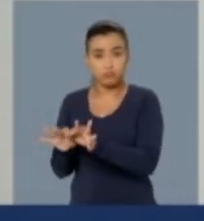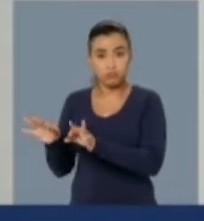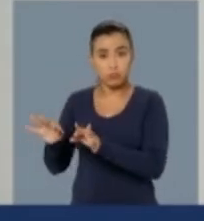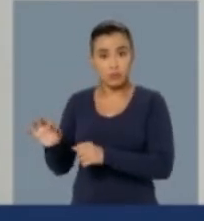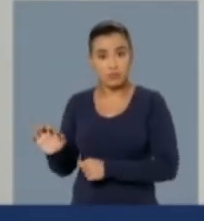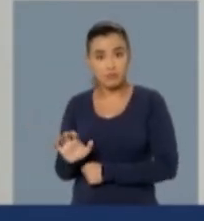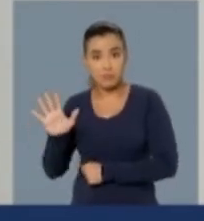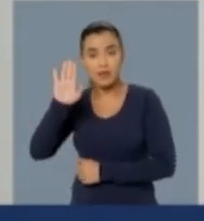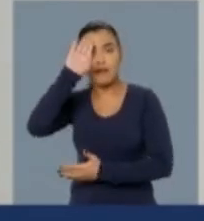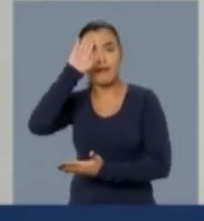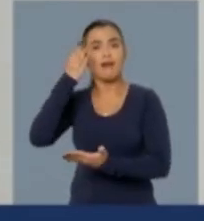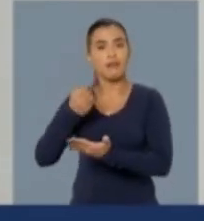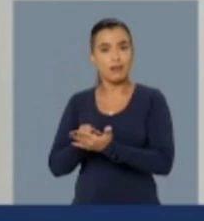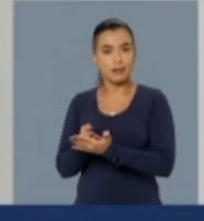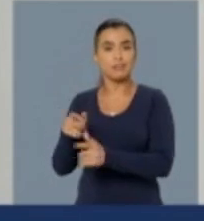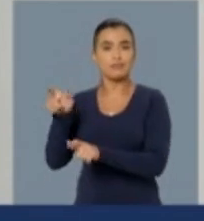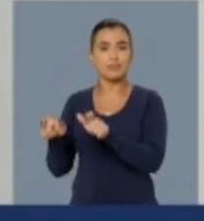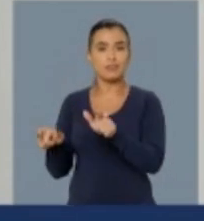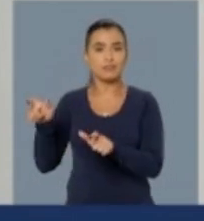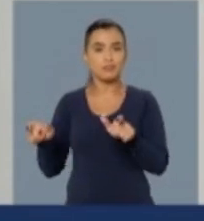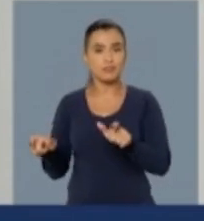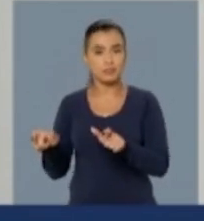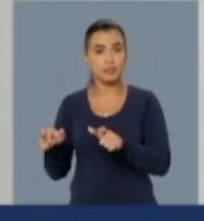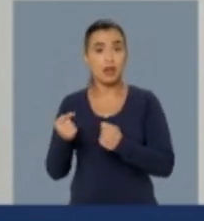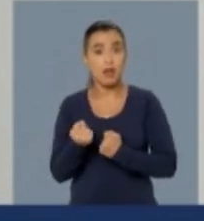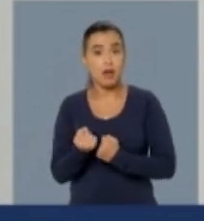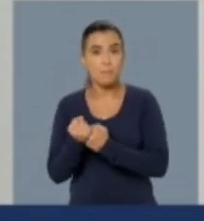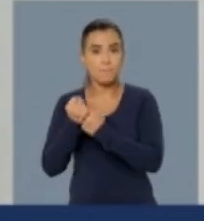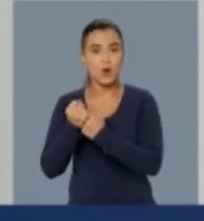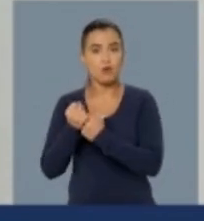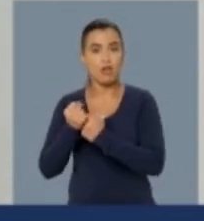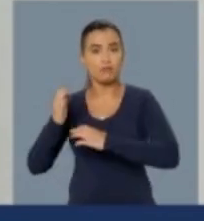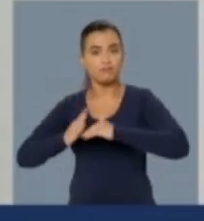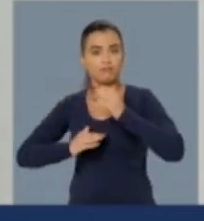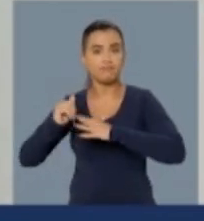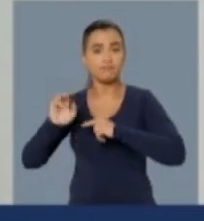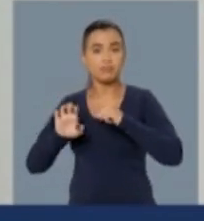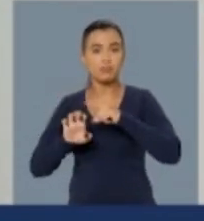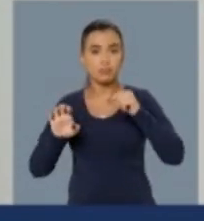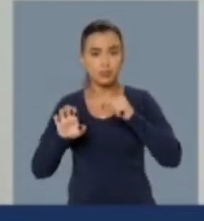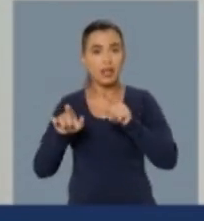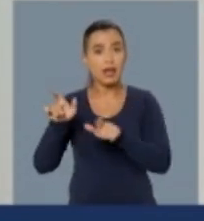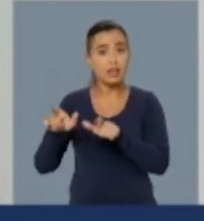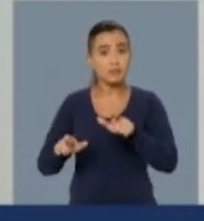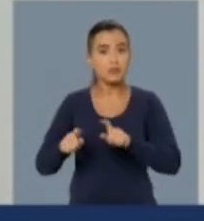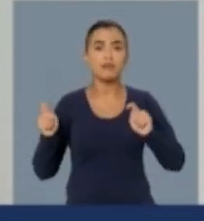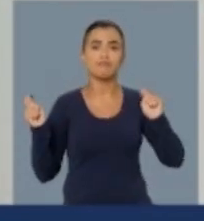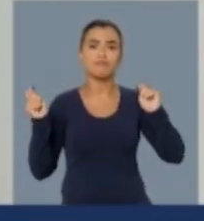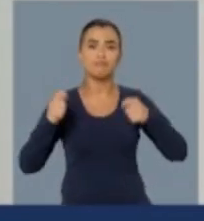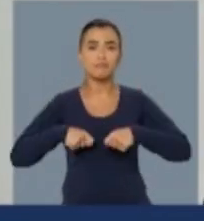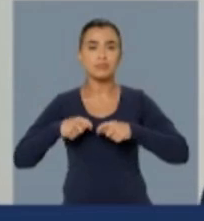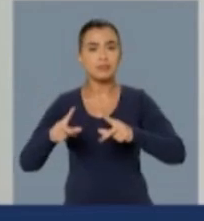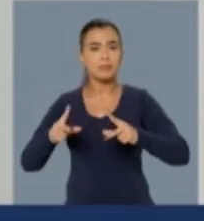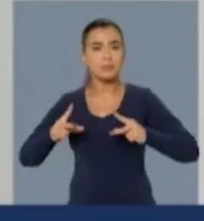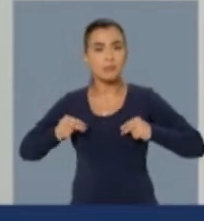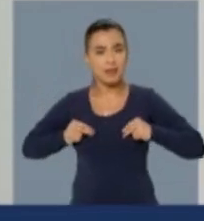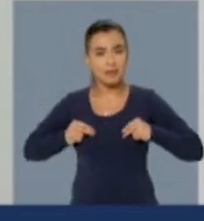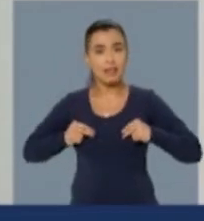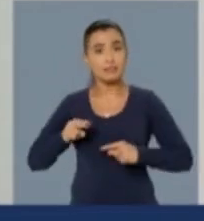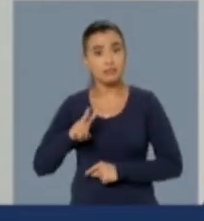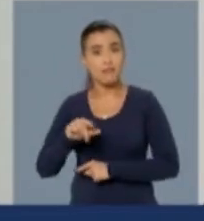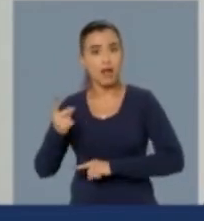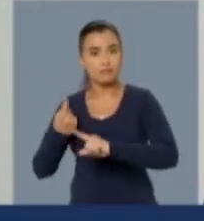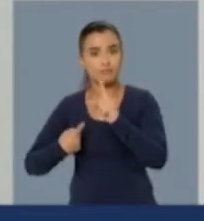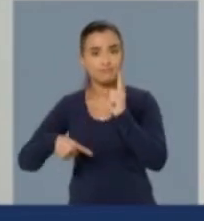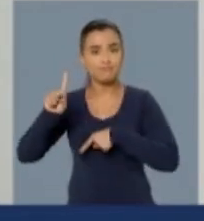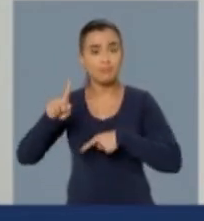favelas, acreditar nas pessoas. Apoiar a atividade empreendedora, as pessoas podem, elas são merecedoras e vão prosperar.